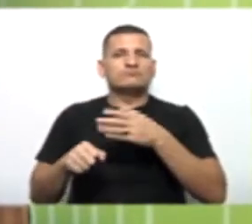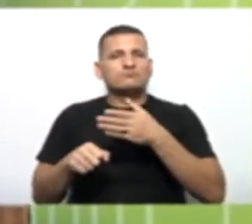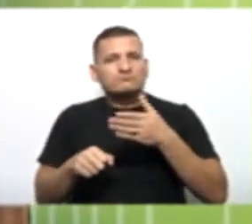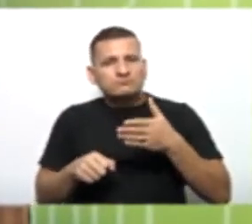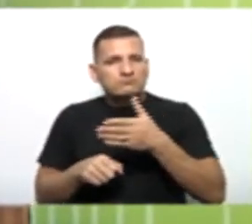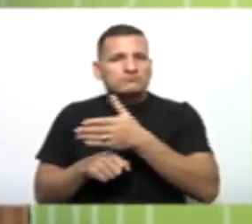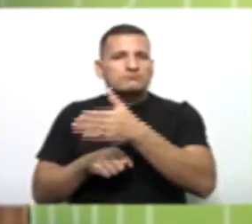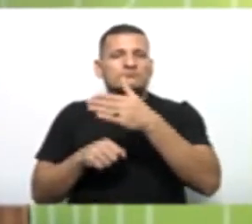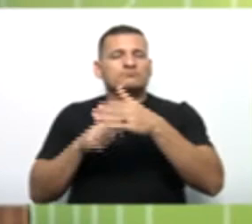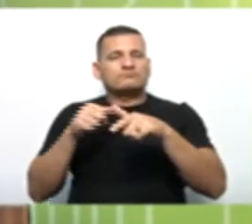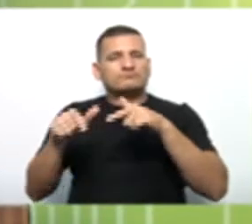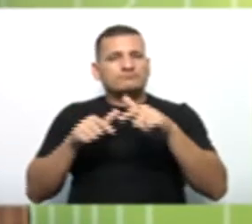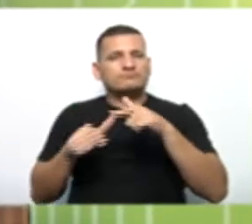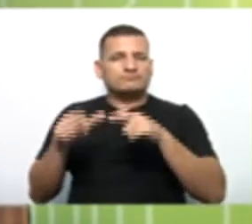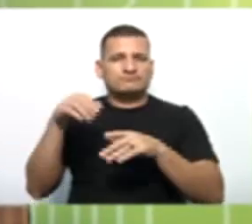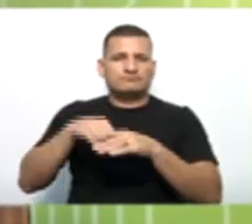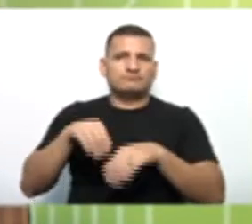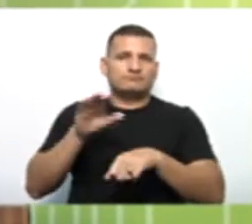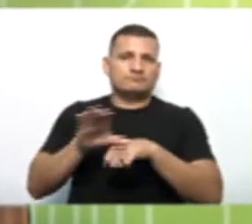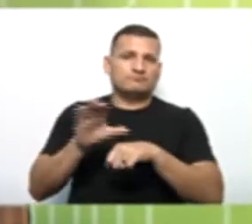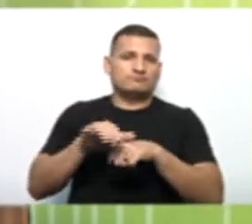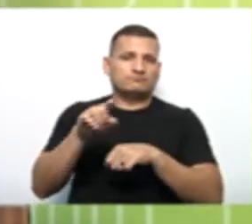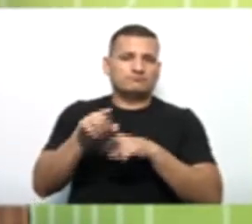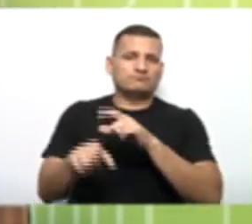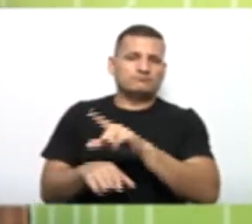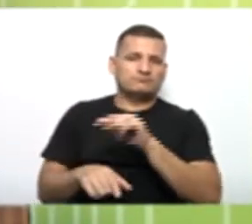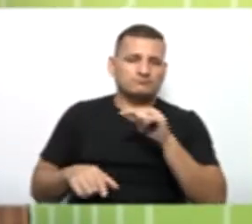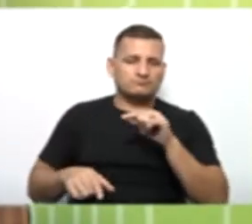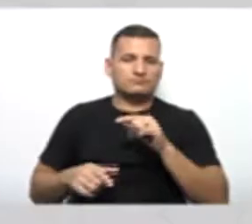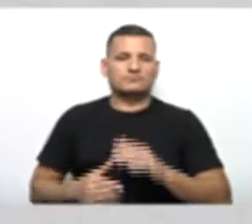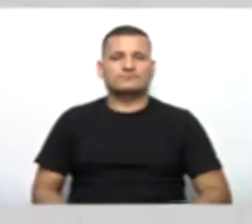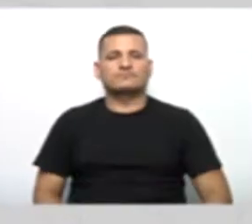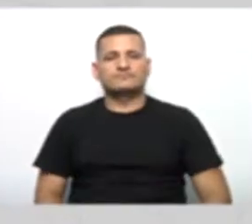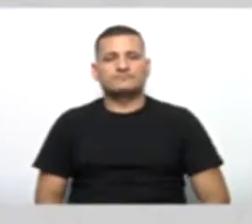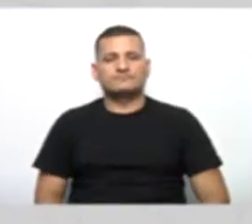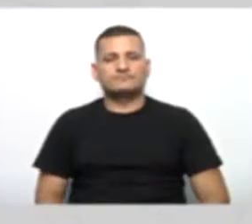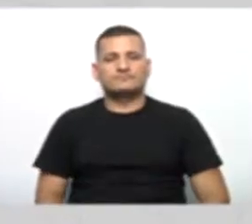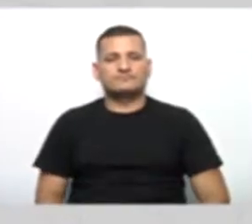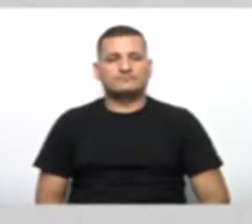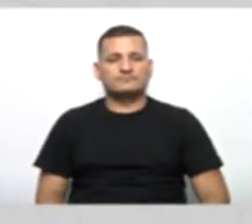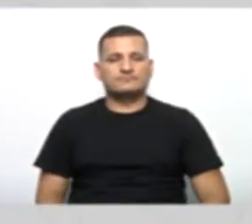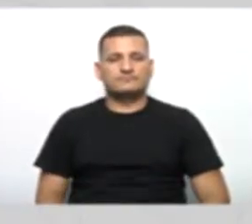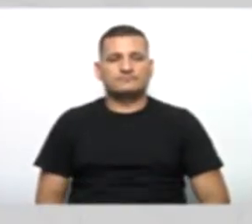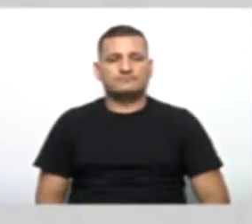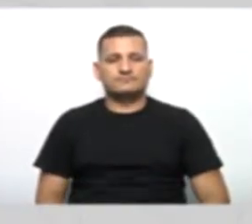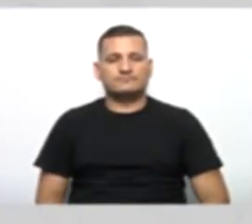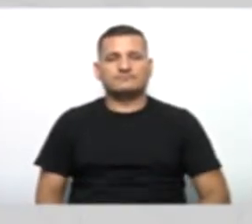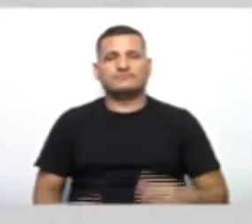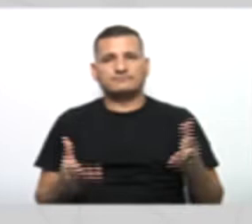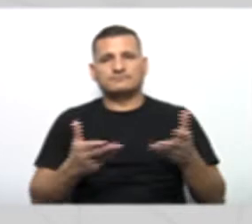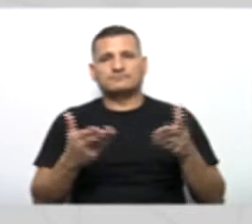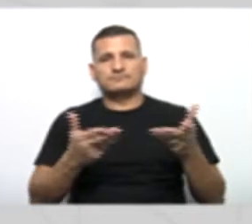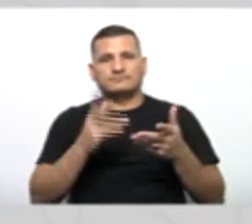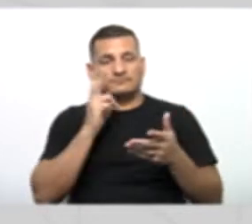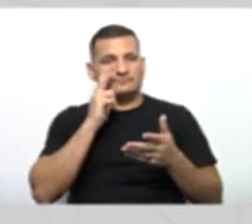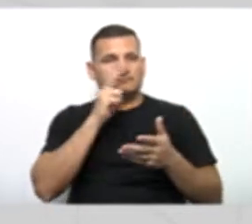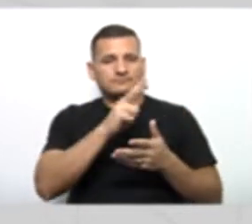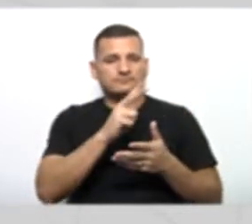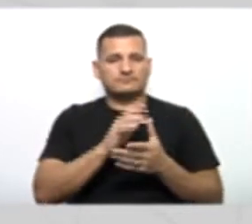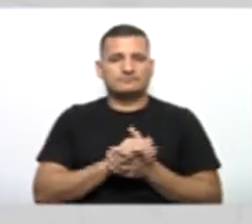carreira dentro daquele curso que vocês optaram vamos aqui agora ver uma definição sobre